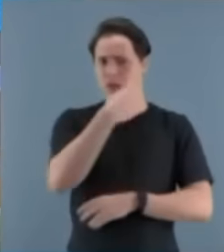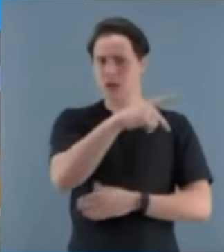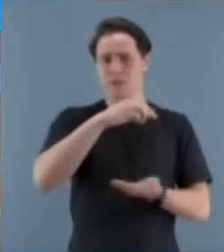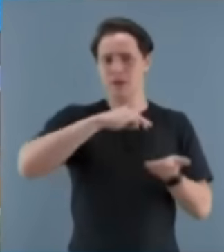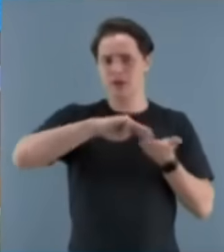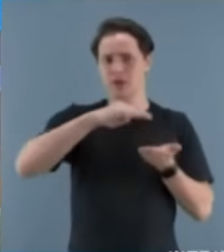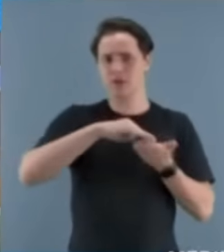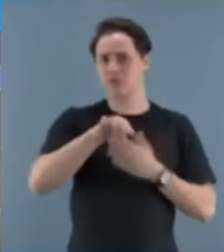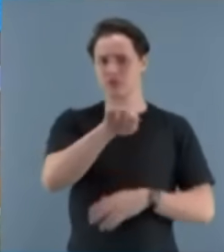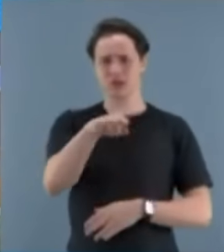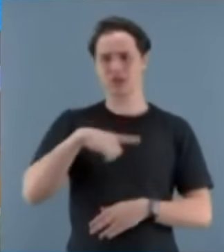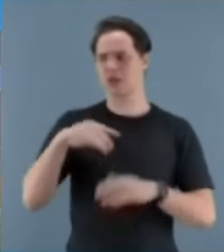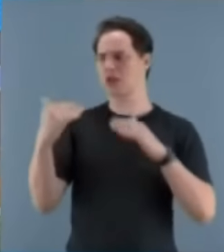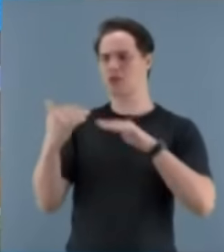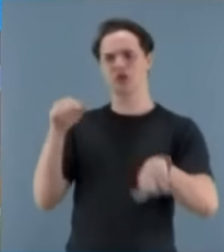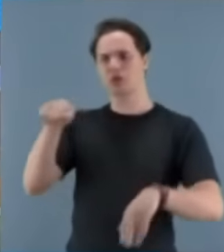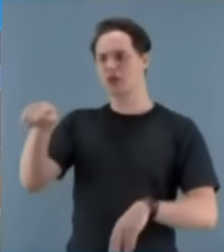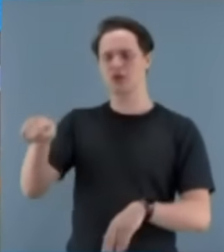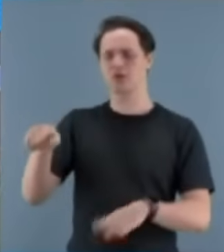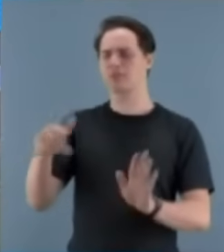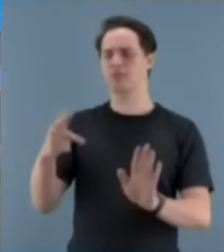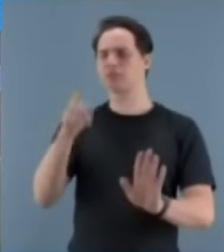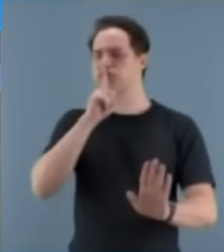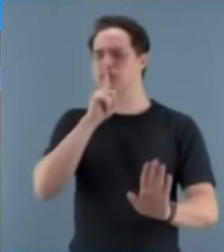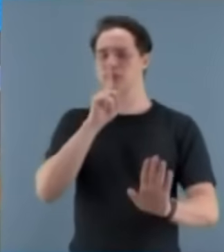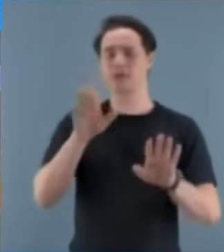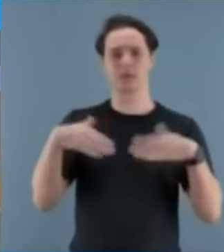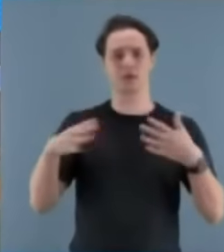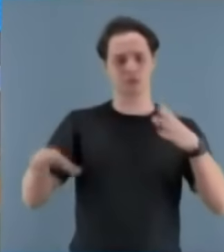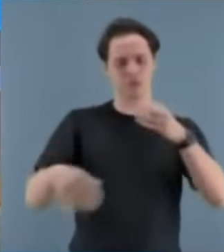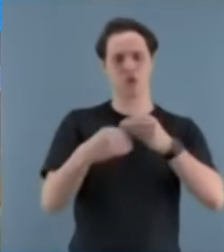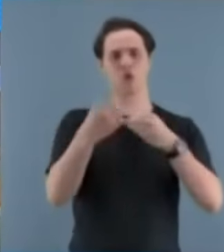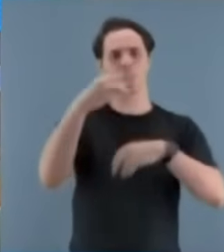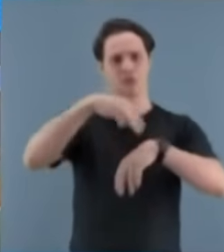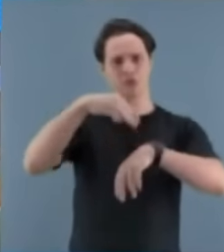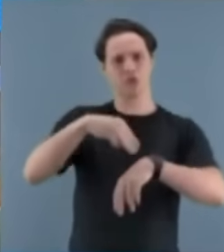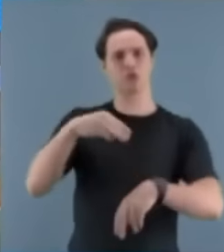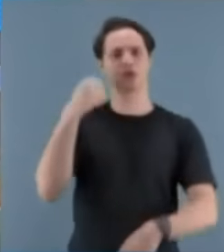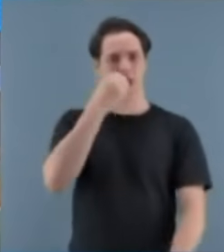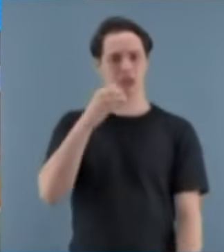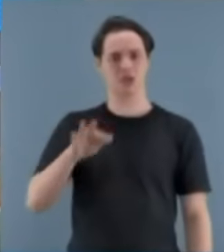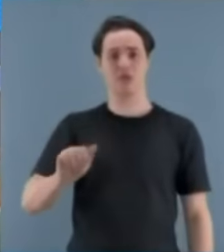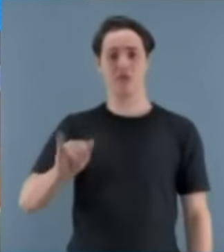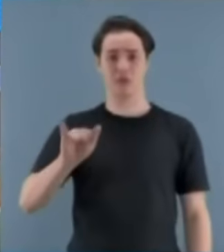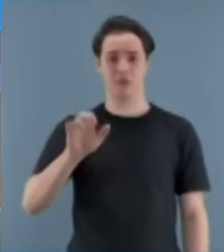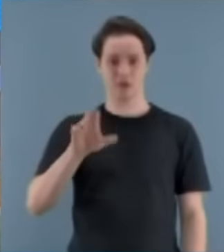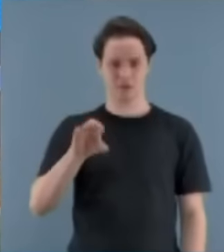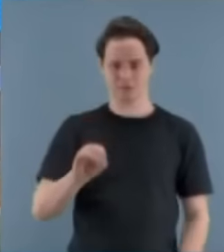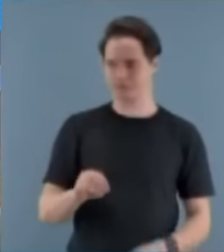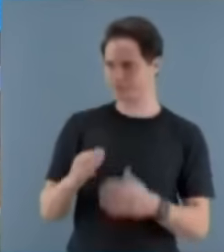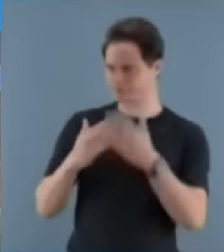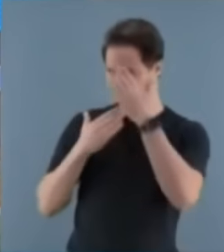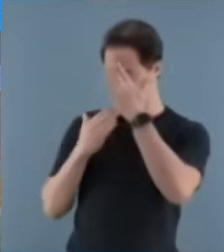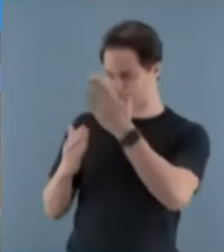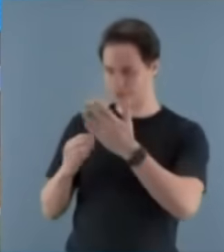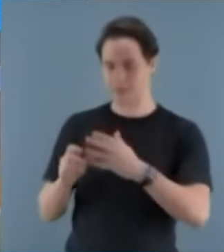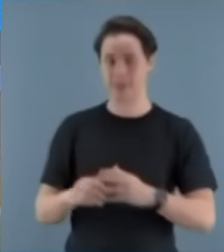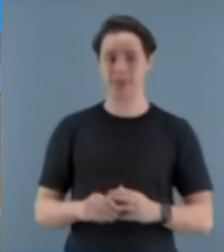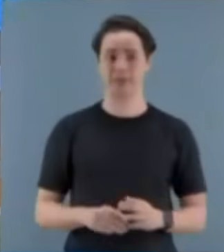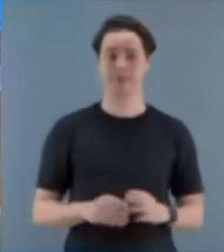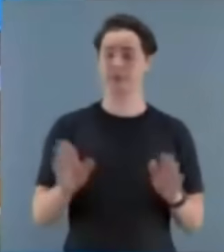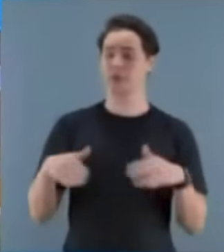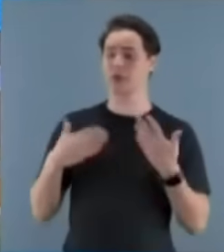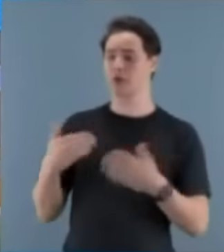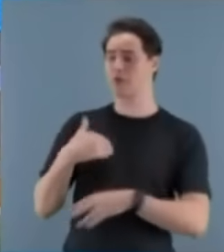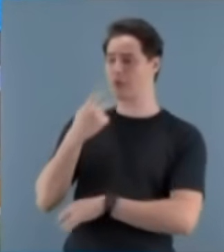que Vossa Excelência não tem nada a ver com isso, deputado. E mais um minuto para o senador Fabiano Contarato. Obrigado, senhor presidente. Eu só estou